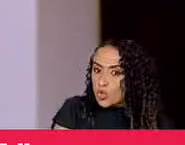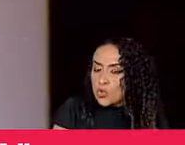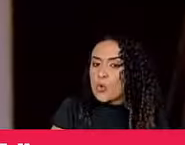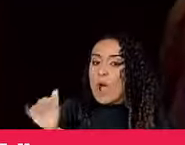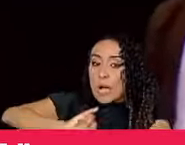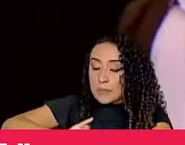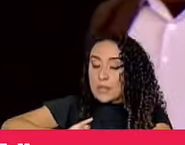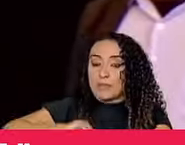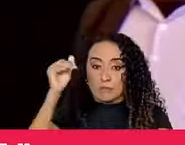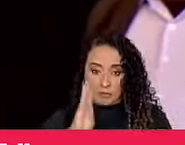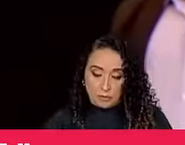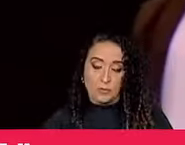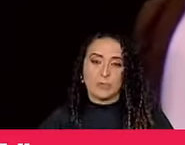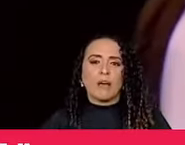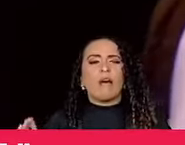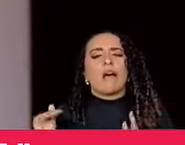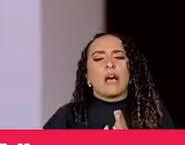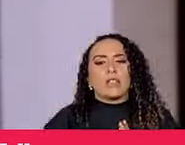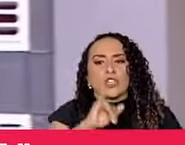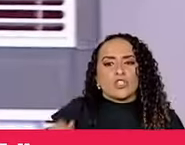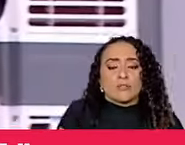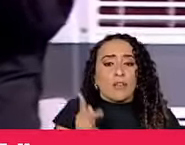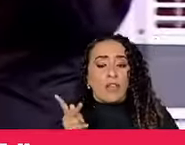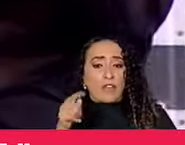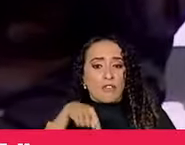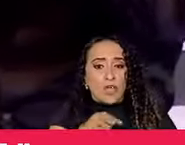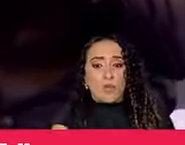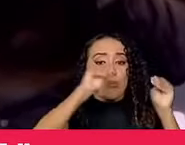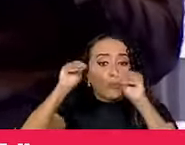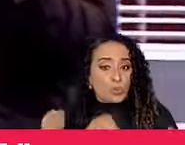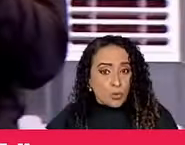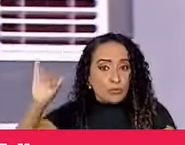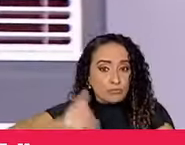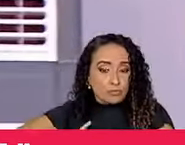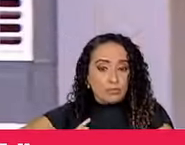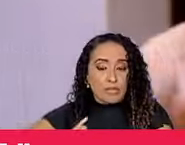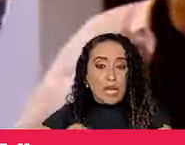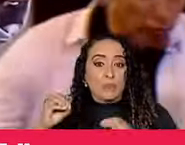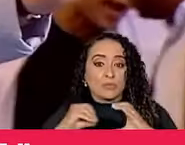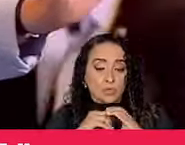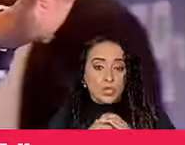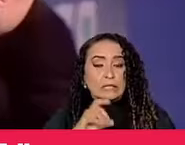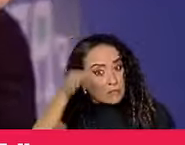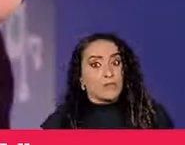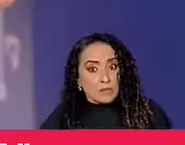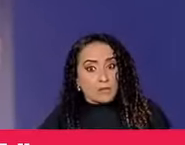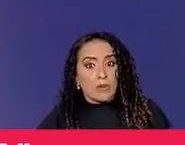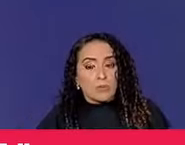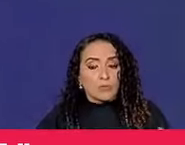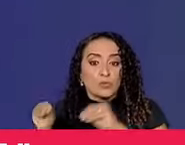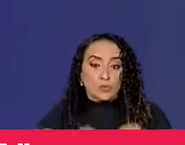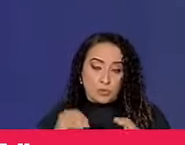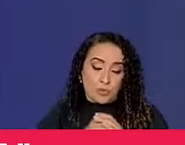a capital desse país até que o Juscelino veio e mudou a capital para o Centro-Oeste, que estava correto mandar